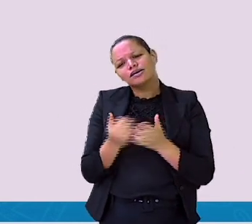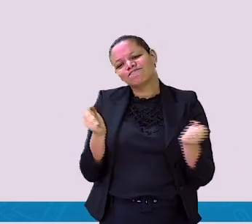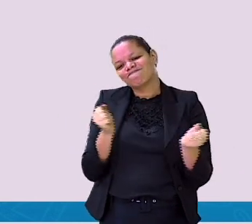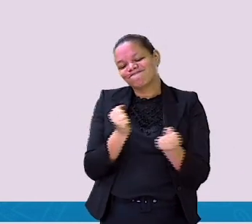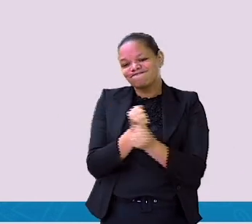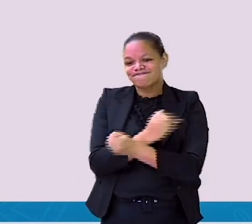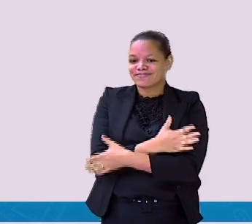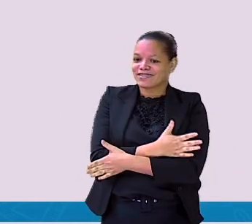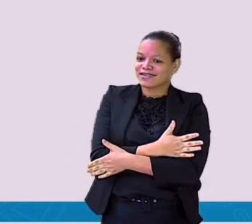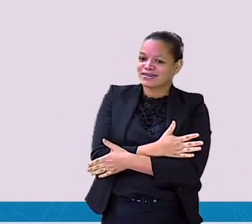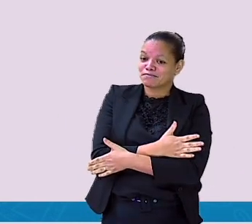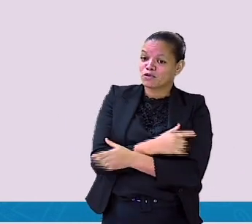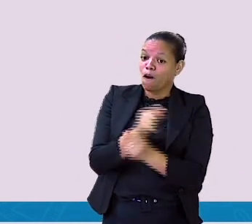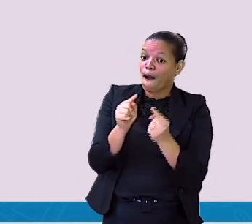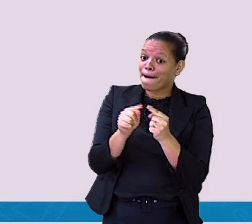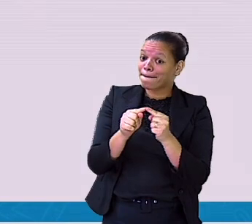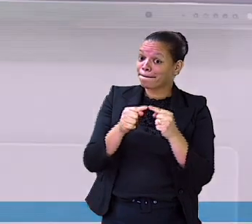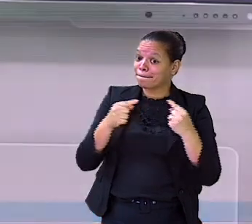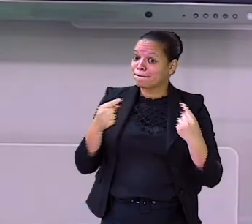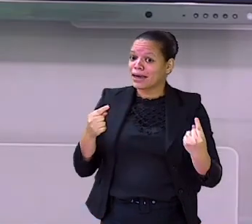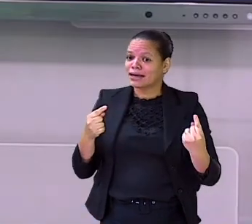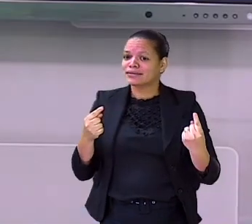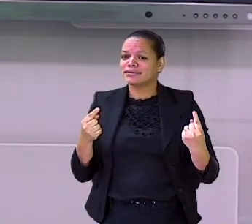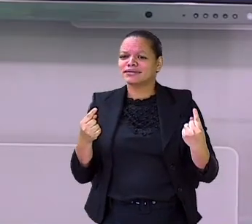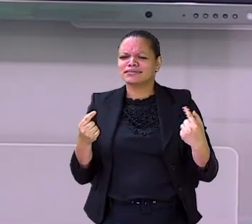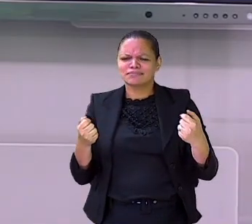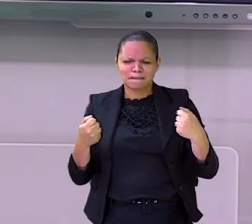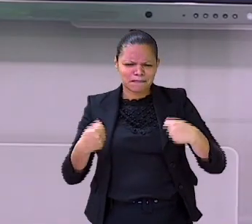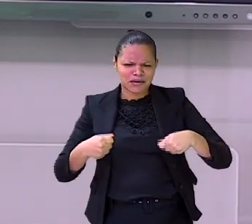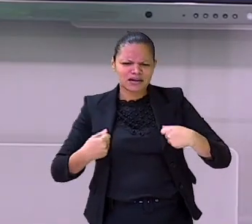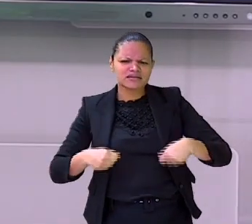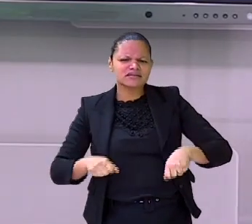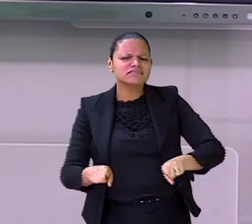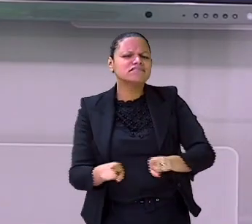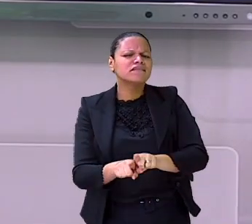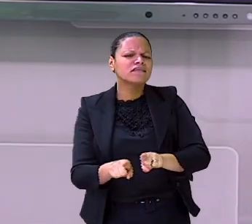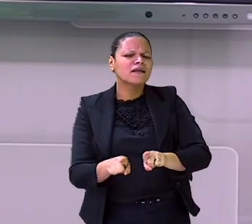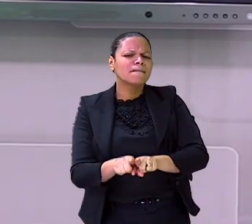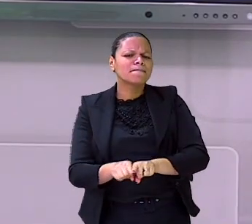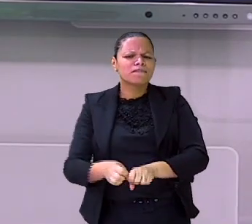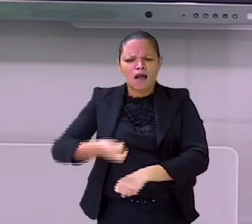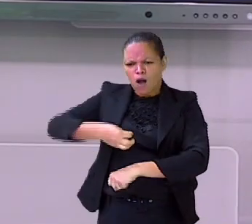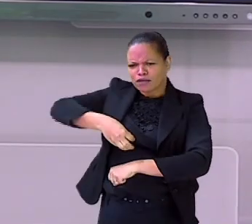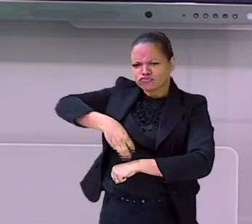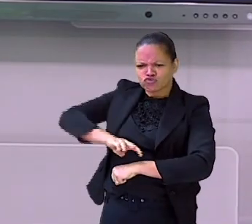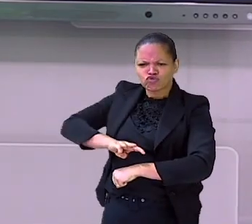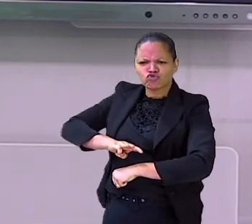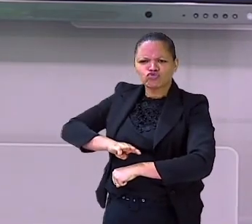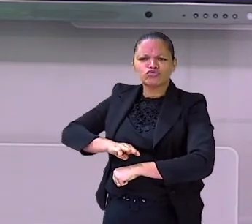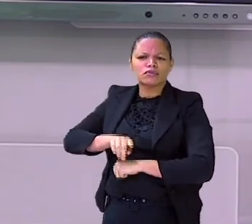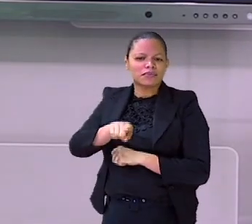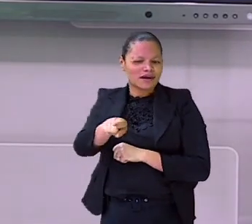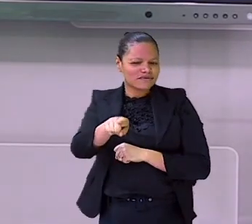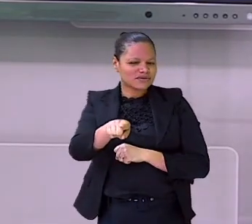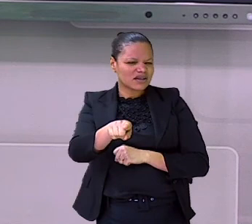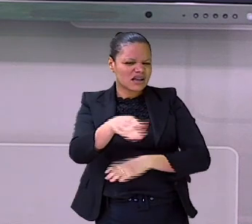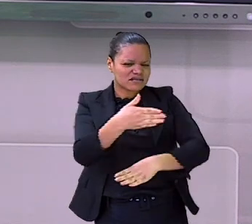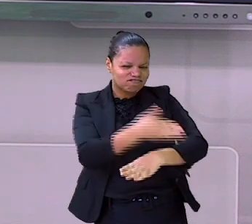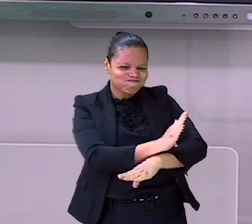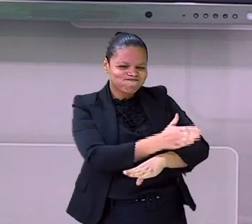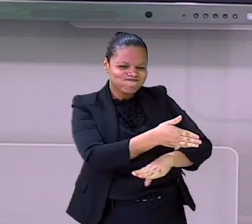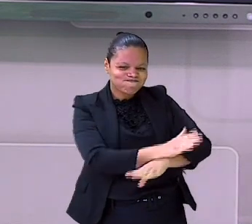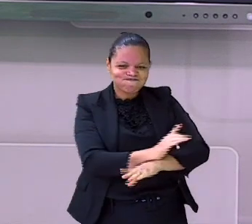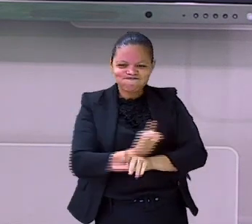final. Mas eu não posso deixar, gente, de dar um recado importante aqui para vocês. Acesse a